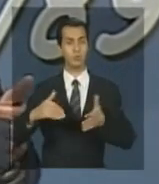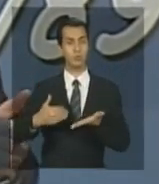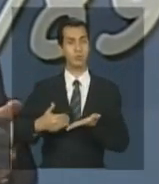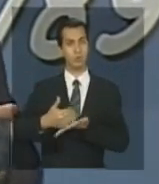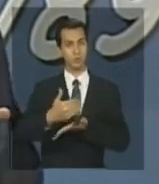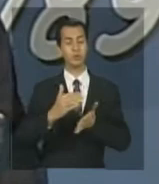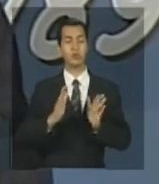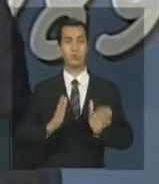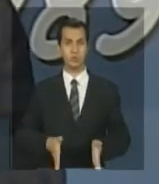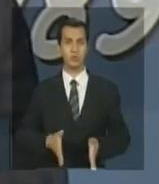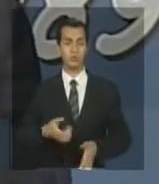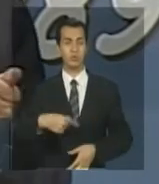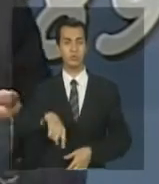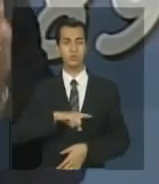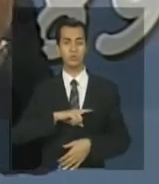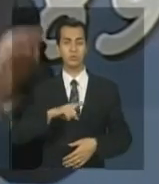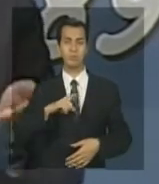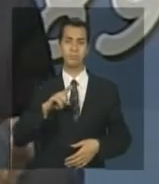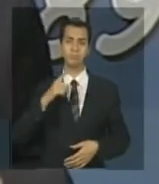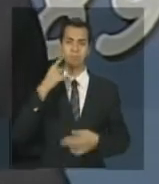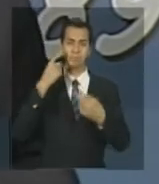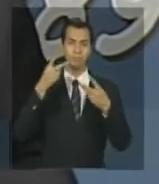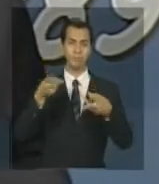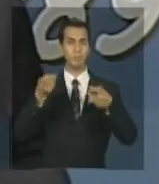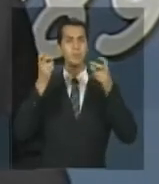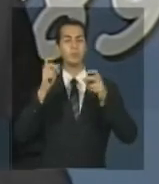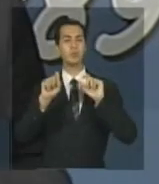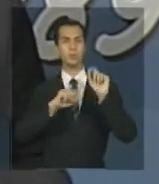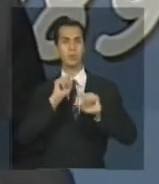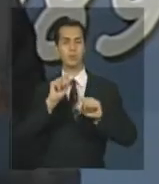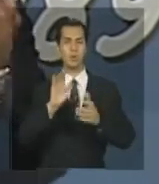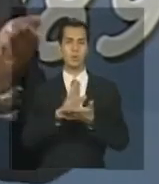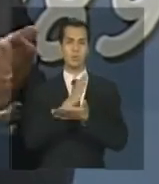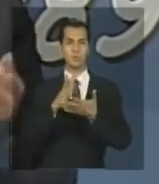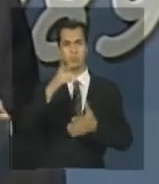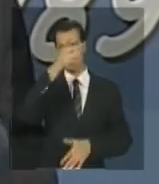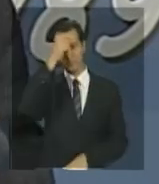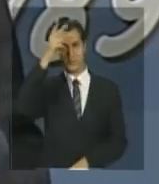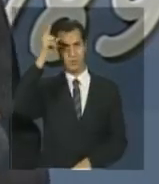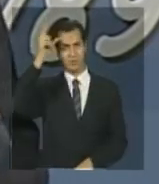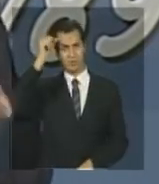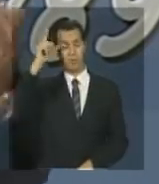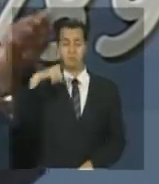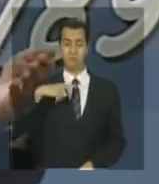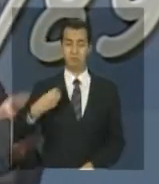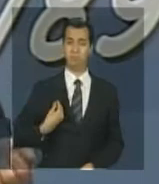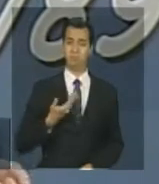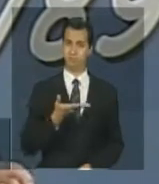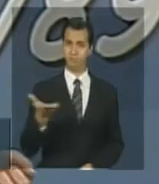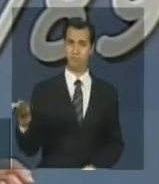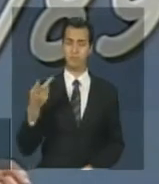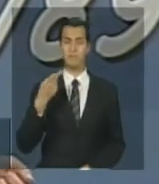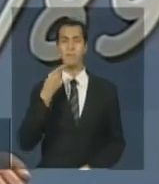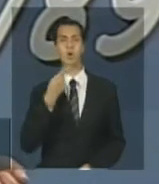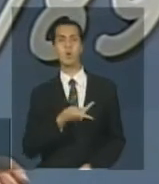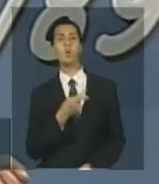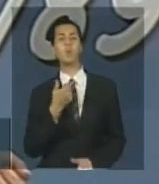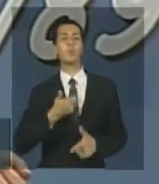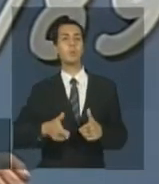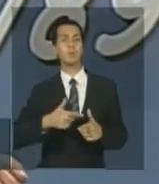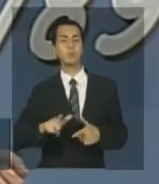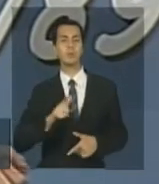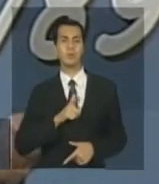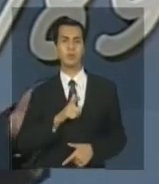gente se der parou diante de uma dificuldade apontada pelos prefeitos alguns estão aqui sobretudo de Minas Gerais